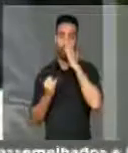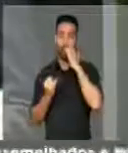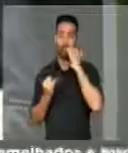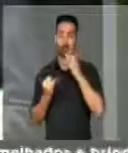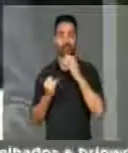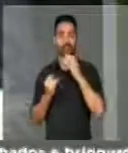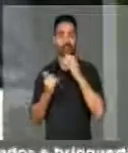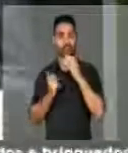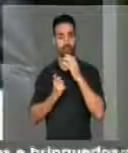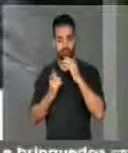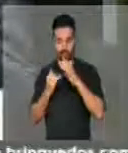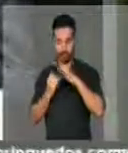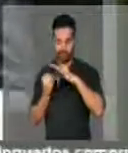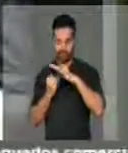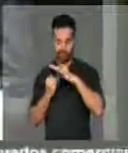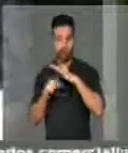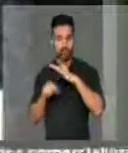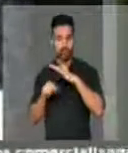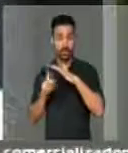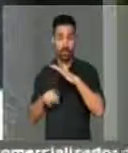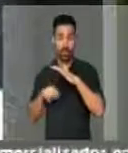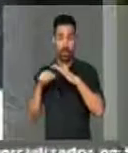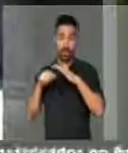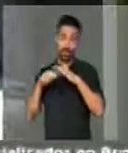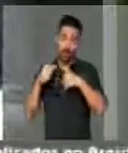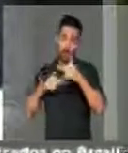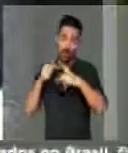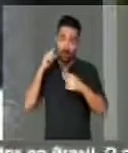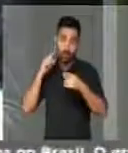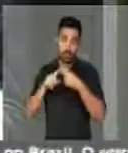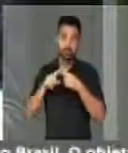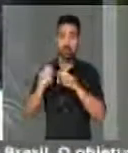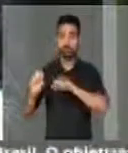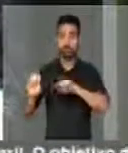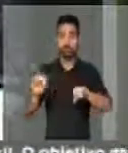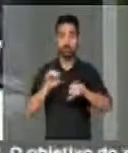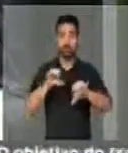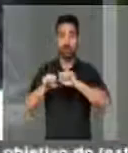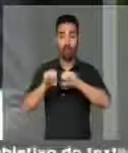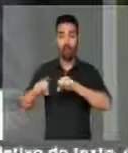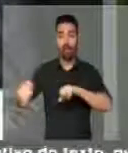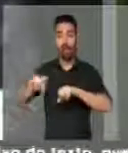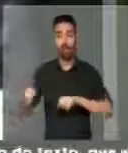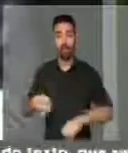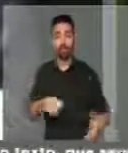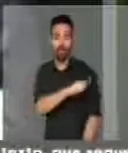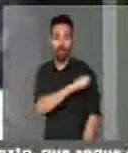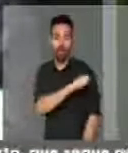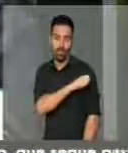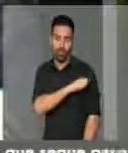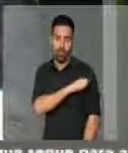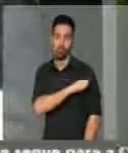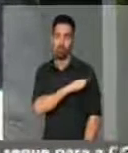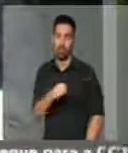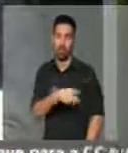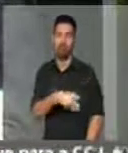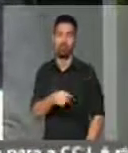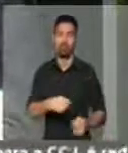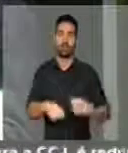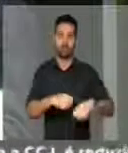se dedicam a formar nas universidades os nossos administradores de